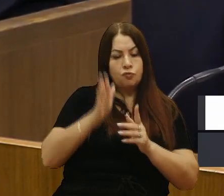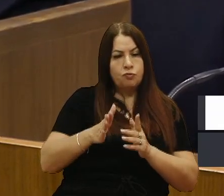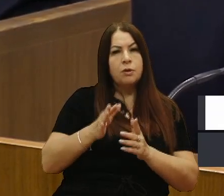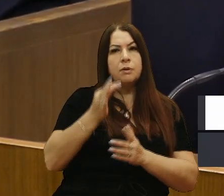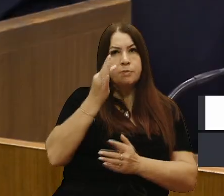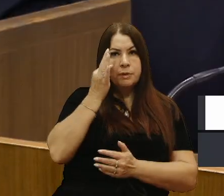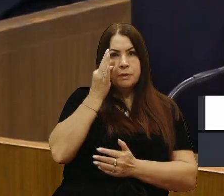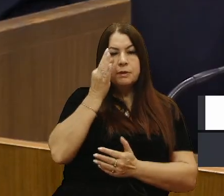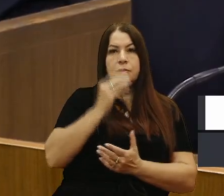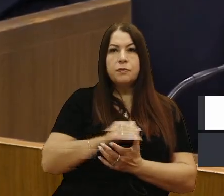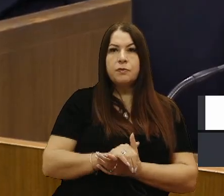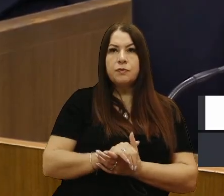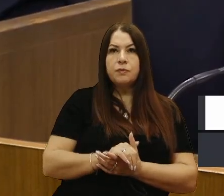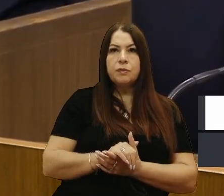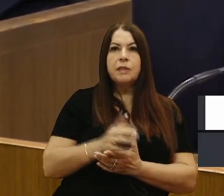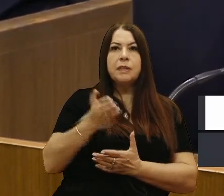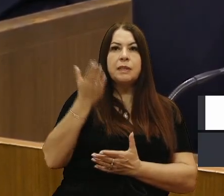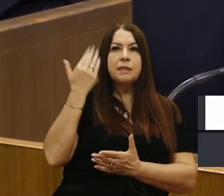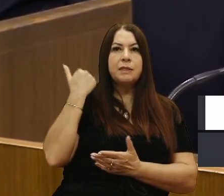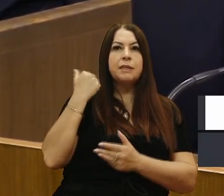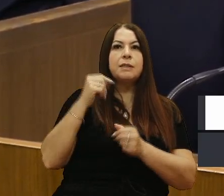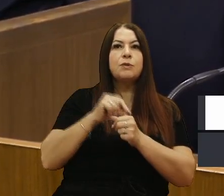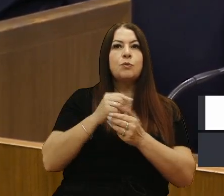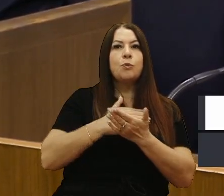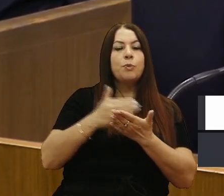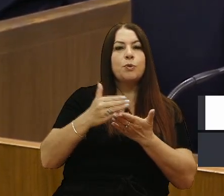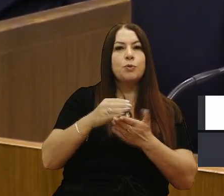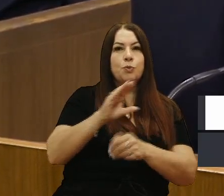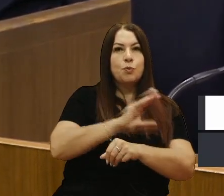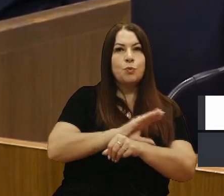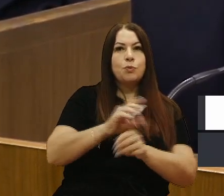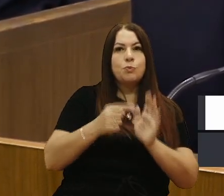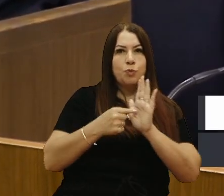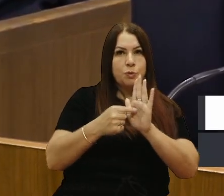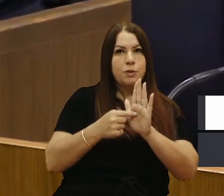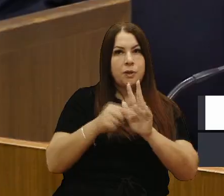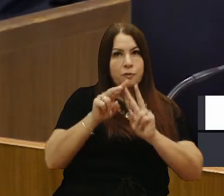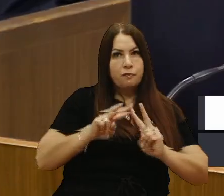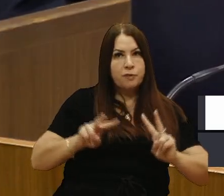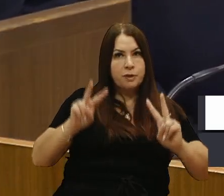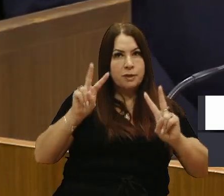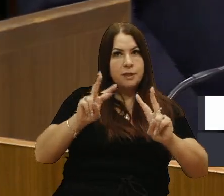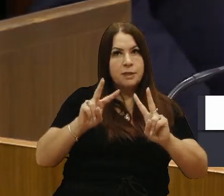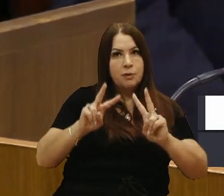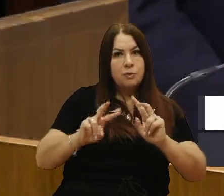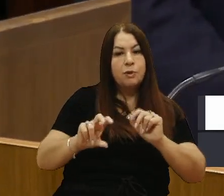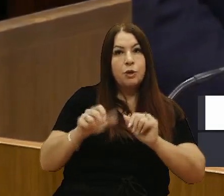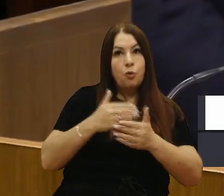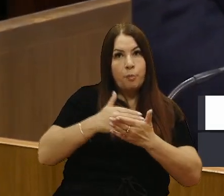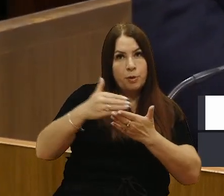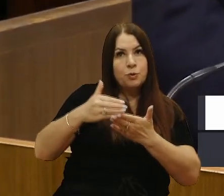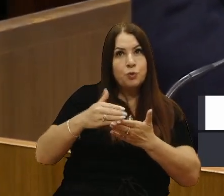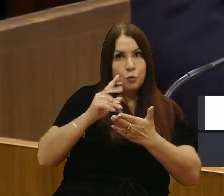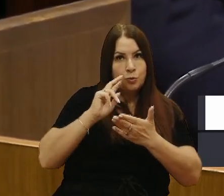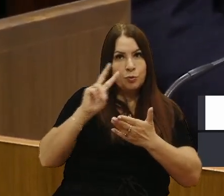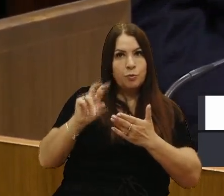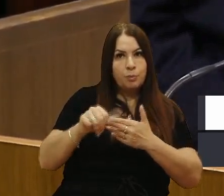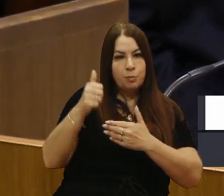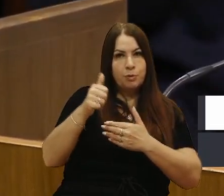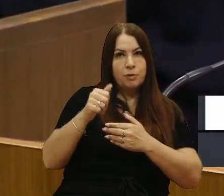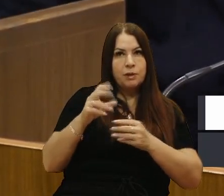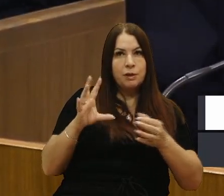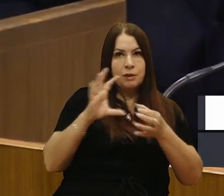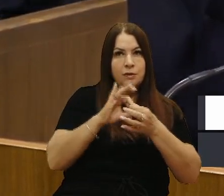presente desde a concepção do curso, demonstrando sua visão pioneira e alinhada ao futuro.